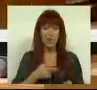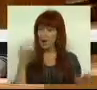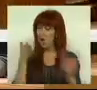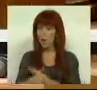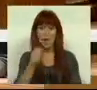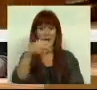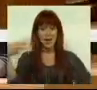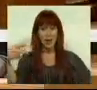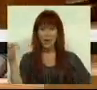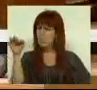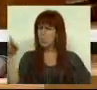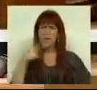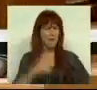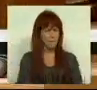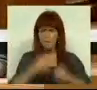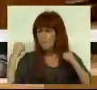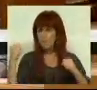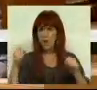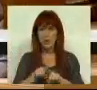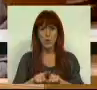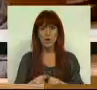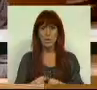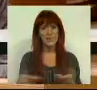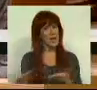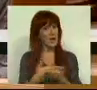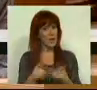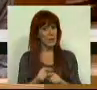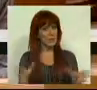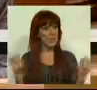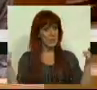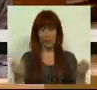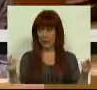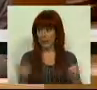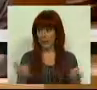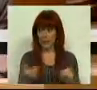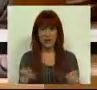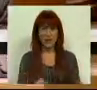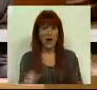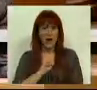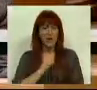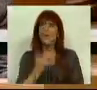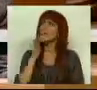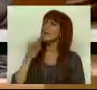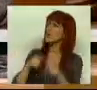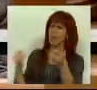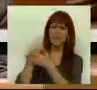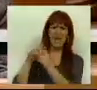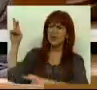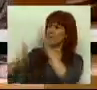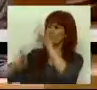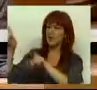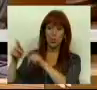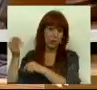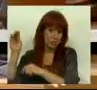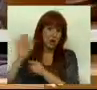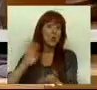entrada no euro, uma moeda fortíssima para uma economia cada vez mais débil, a nossa dependência dos mercados financeiros